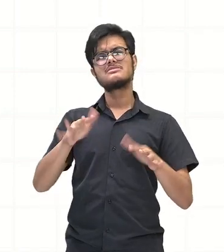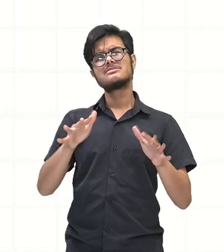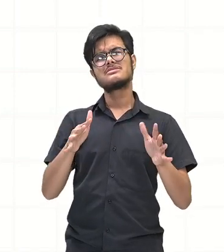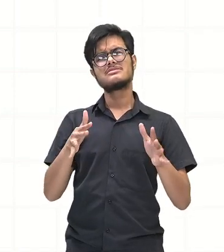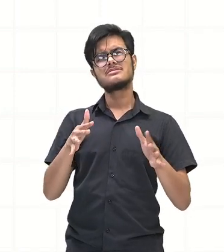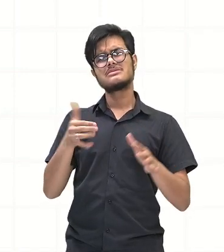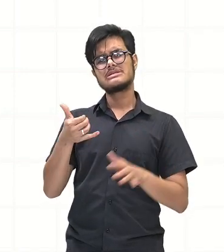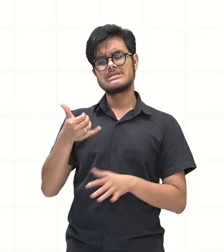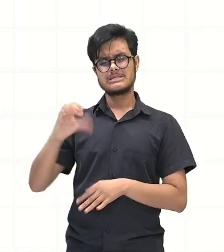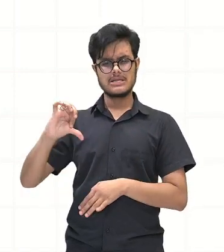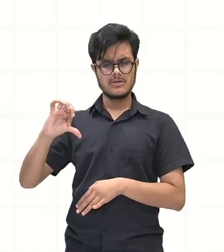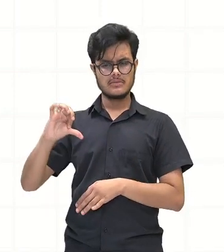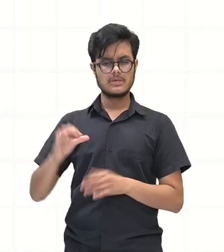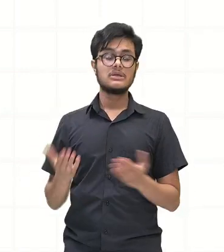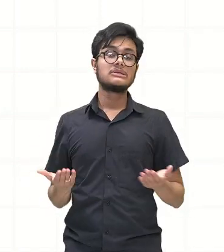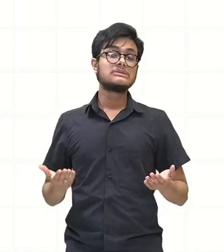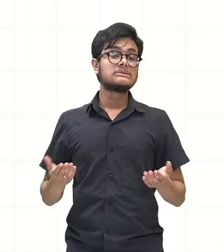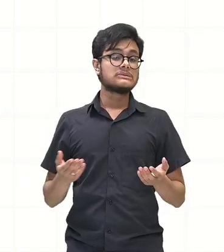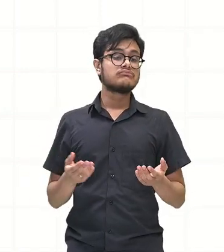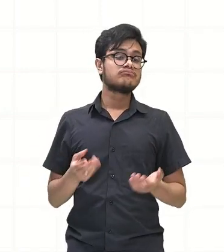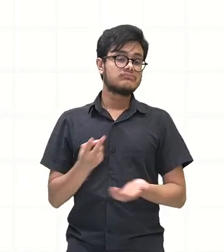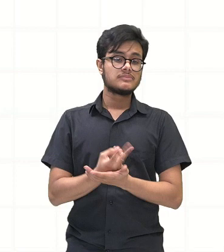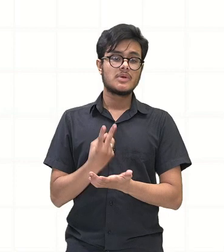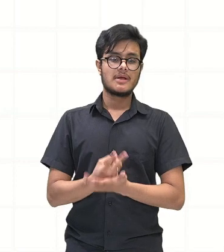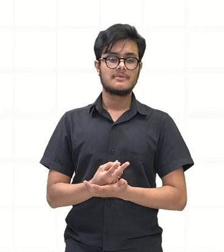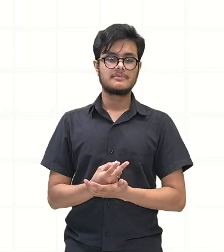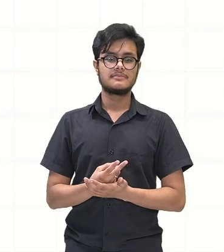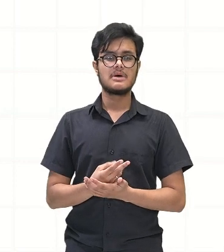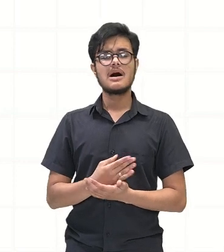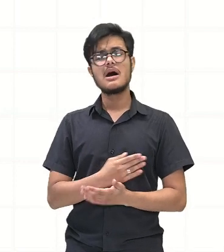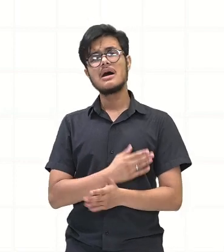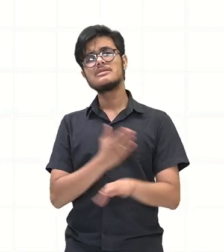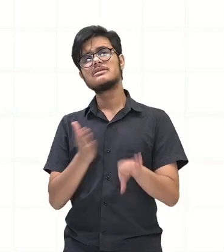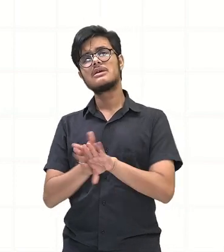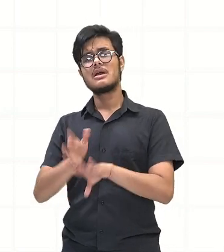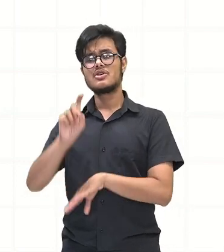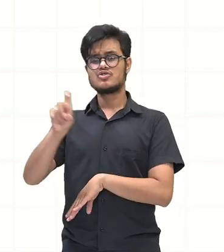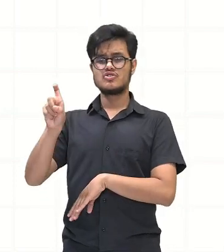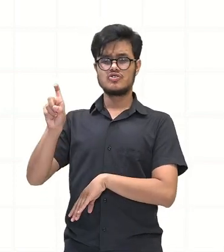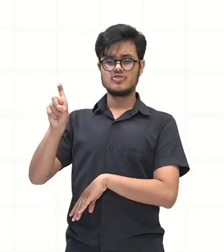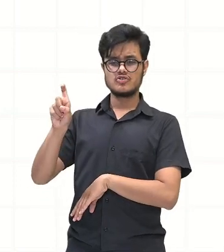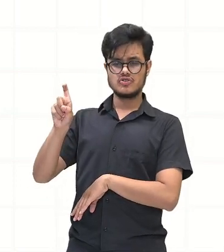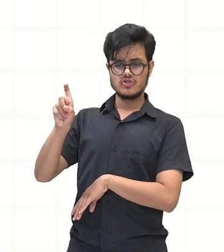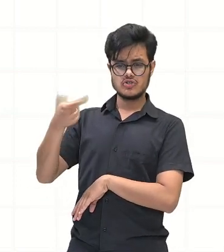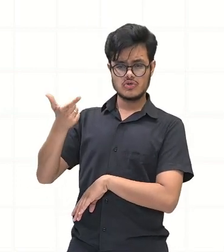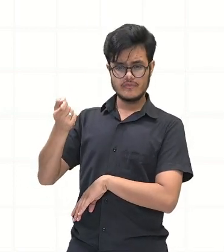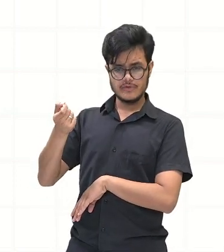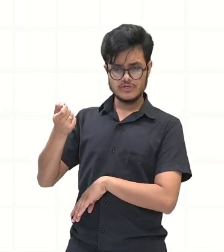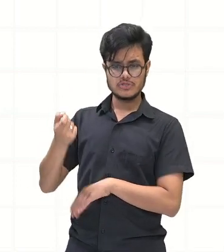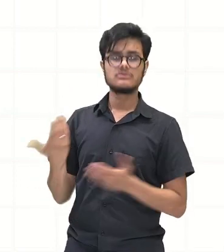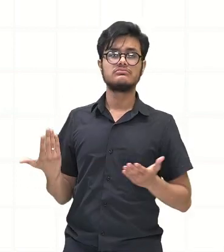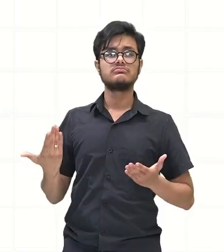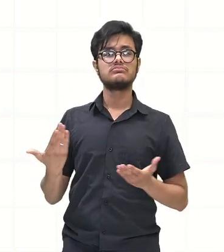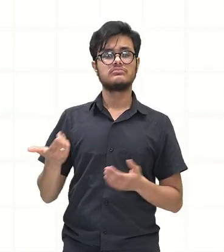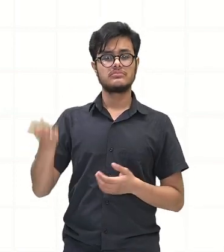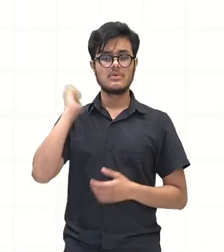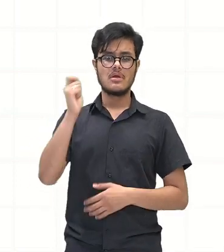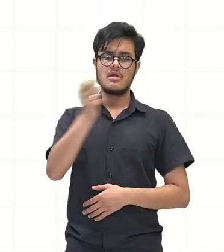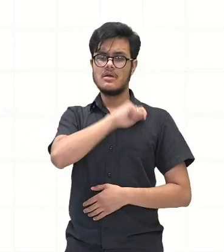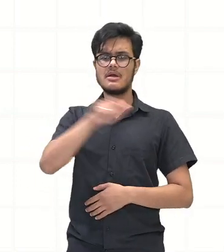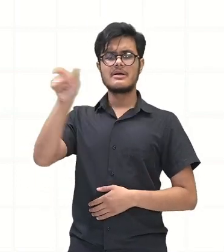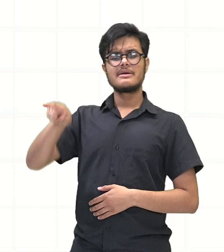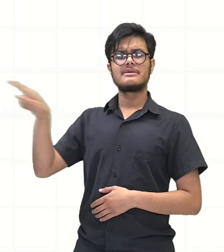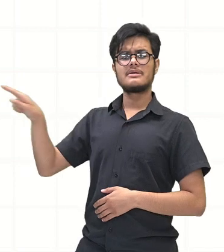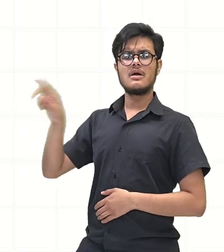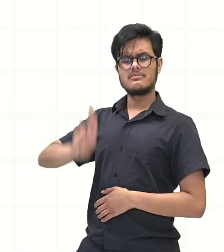século 19 e manteve-se até o século 20. Então, observem que a prática da escravização